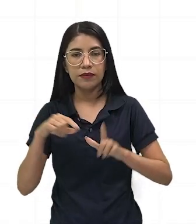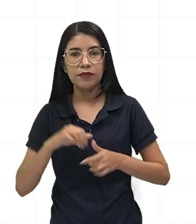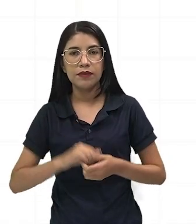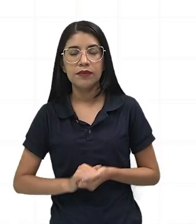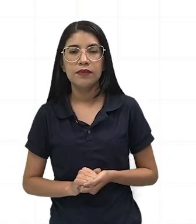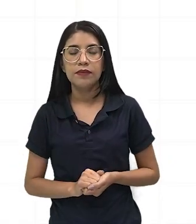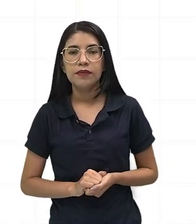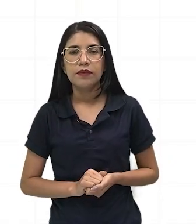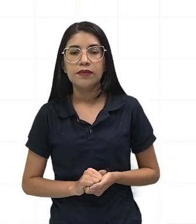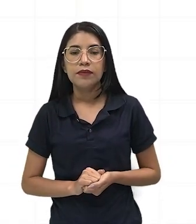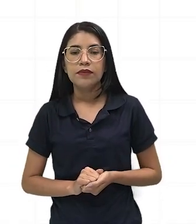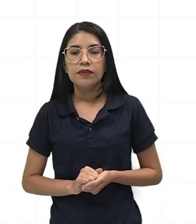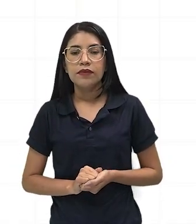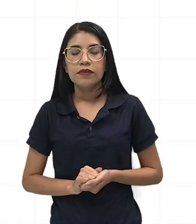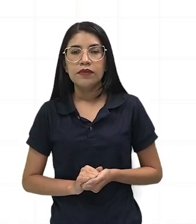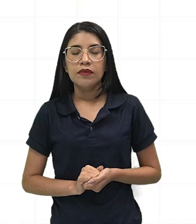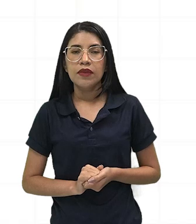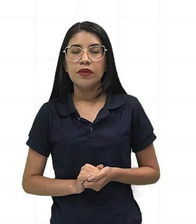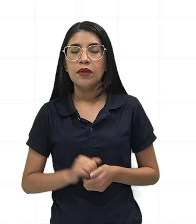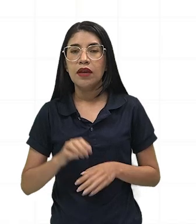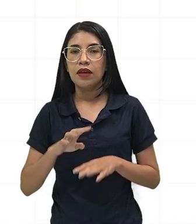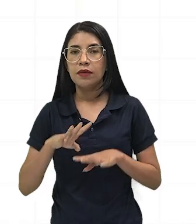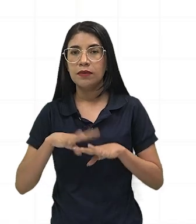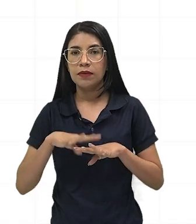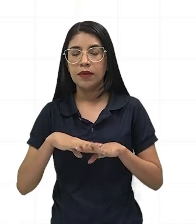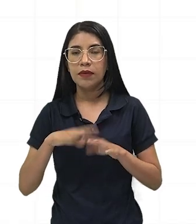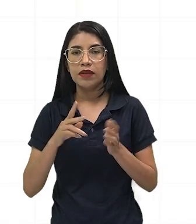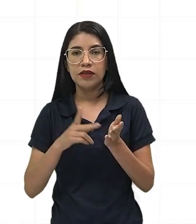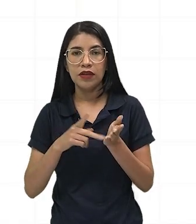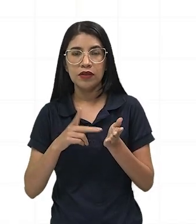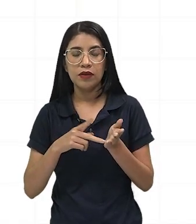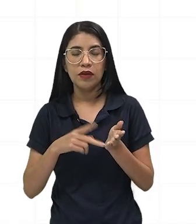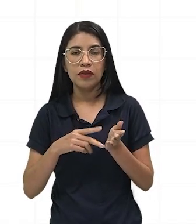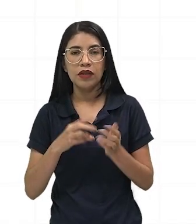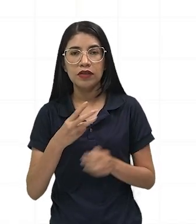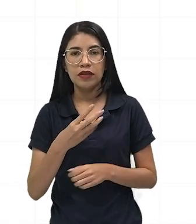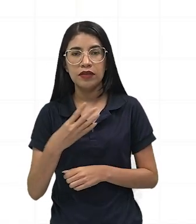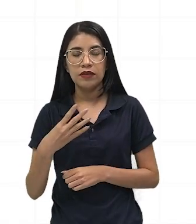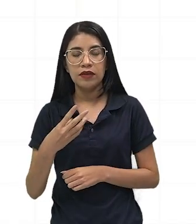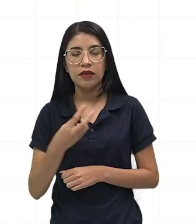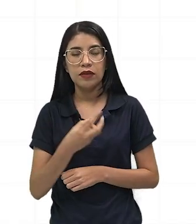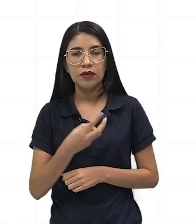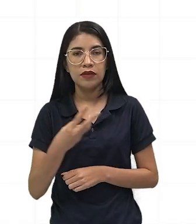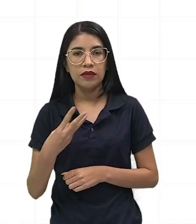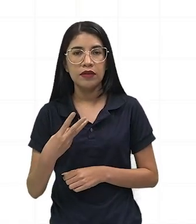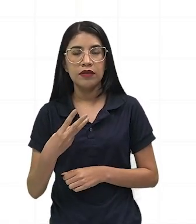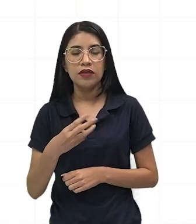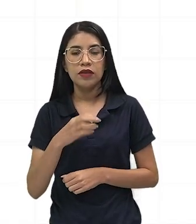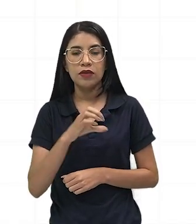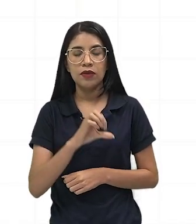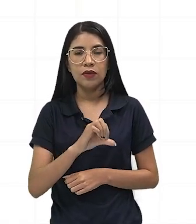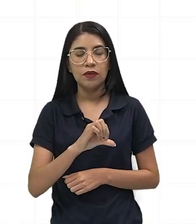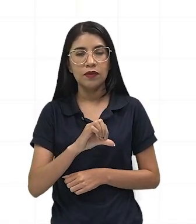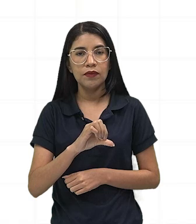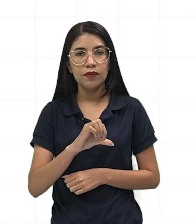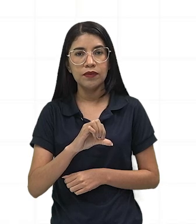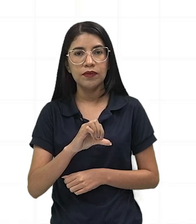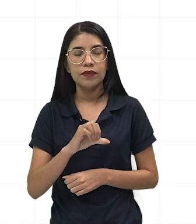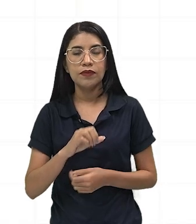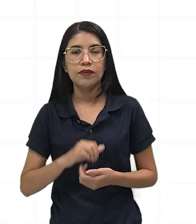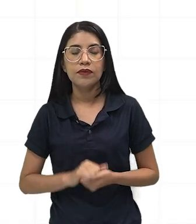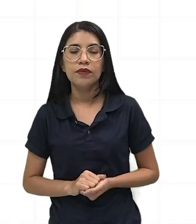então temos aqui, ó, as duas últimas notas dele de matemática, 9.